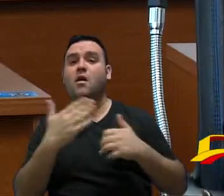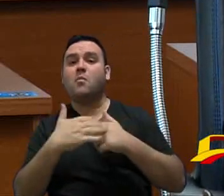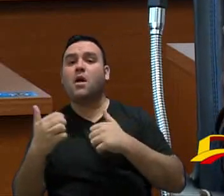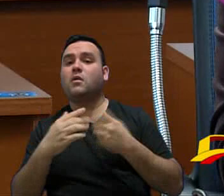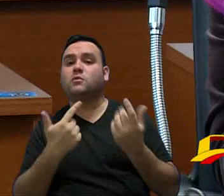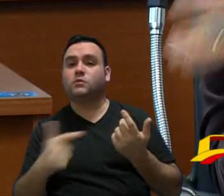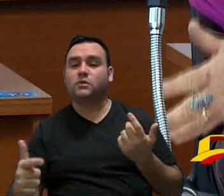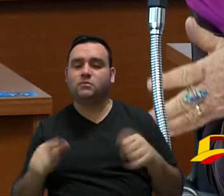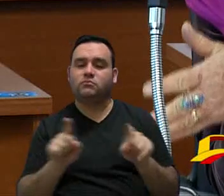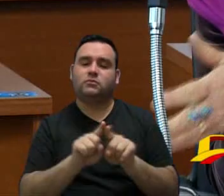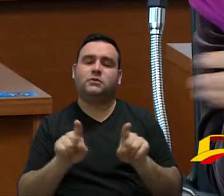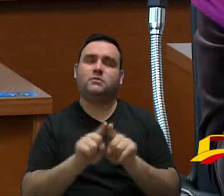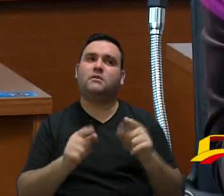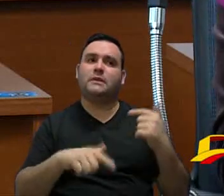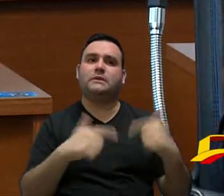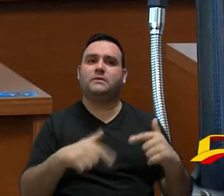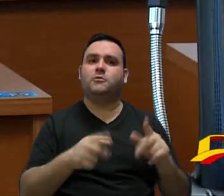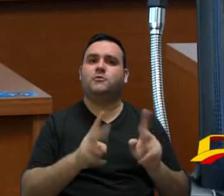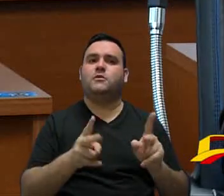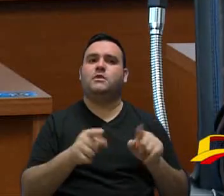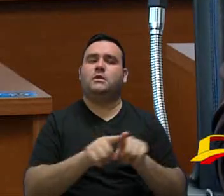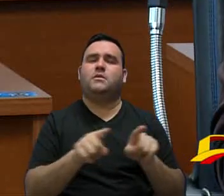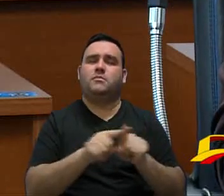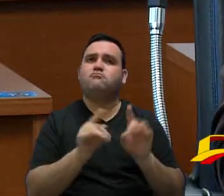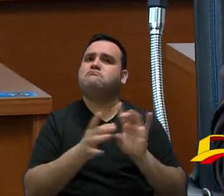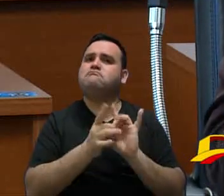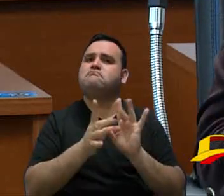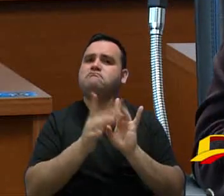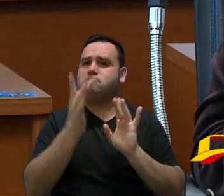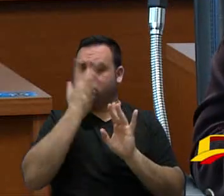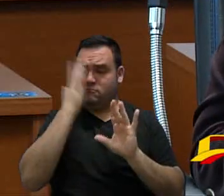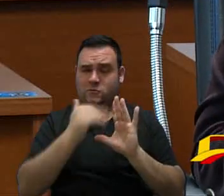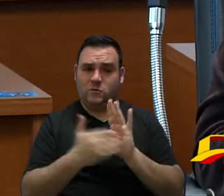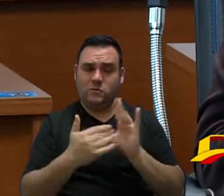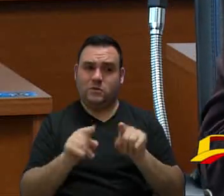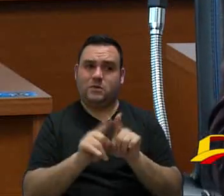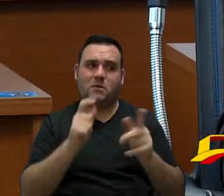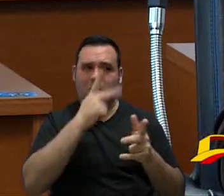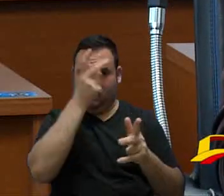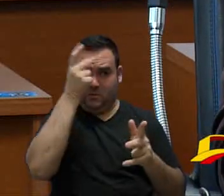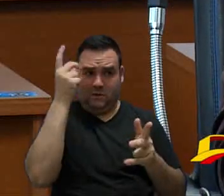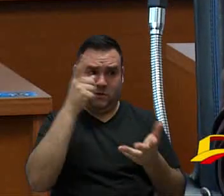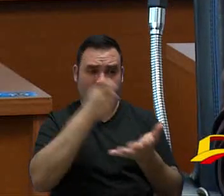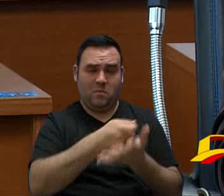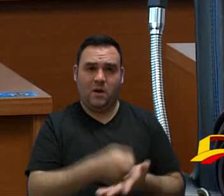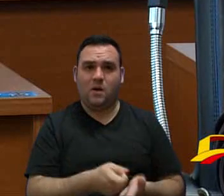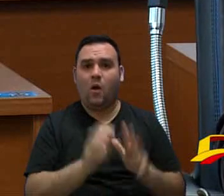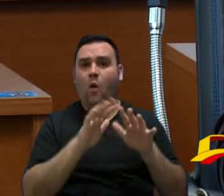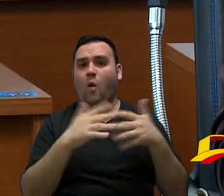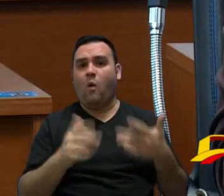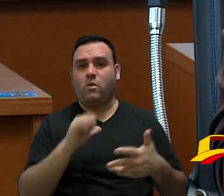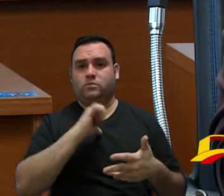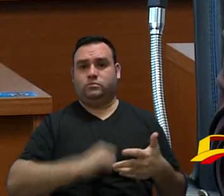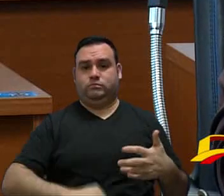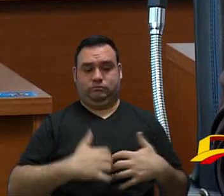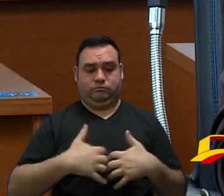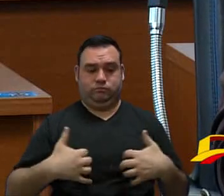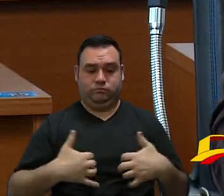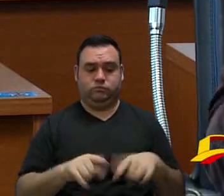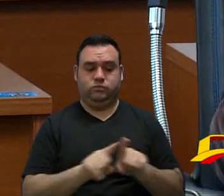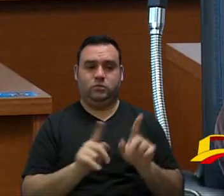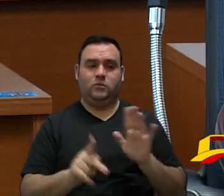encaminhar mas os serviços estão lá à disposição das pessoas e sendo pagos pela prefeitura ou uma cirurgia